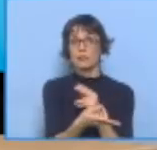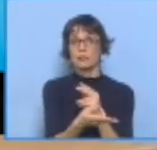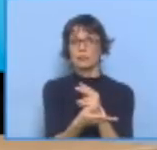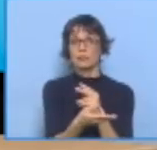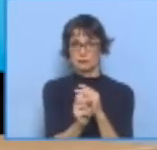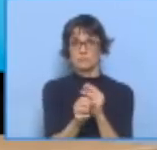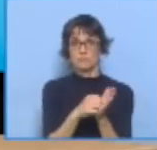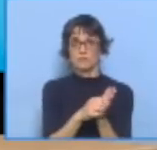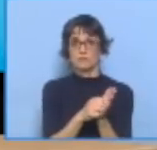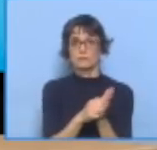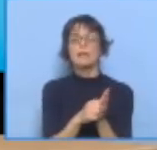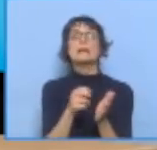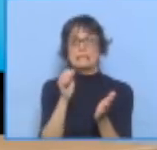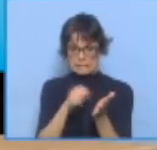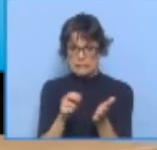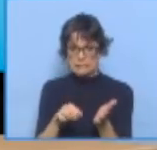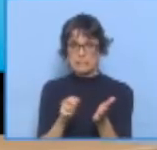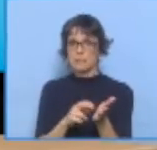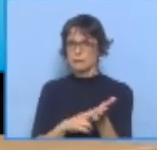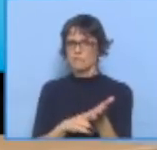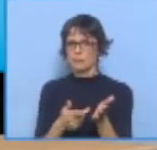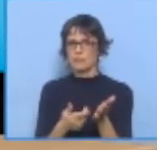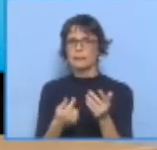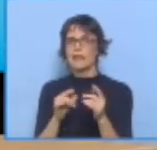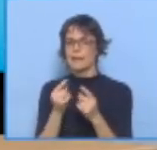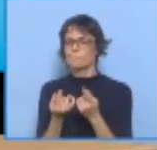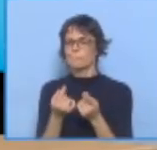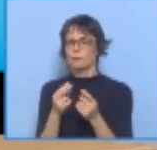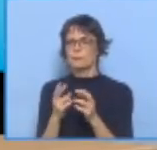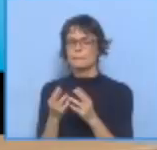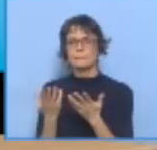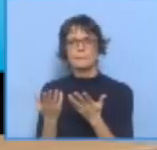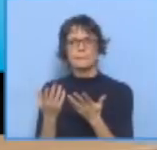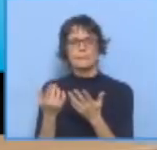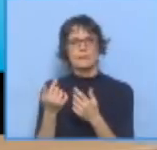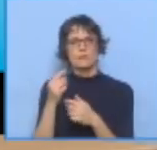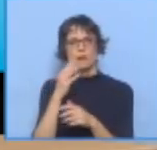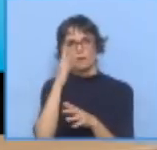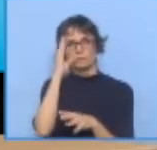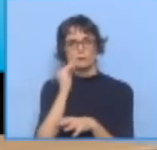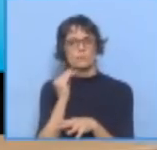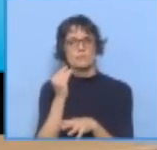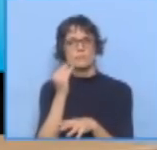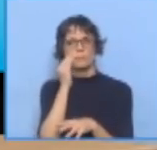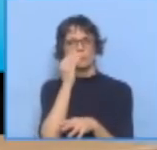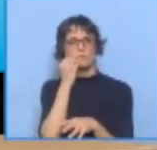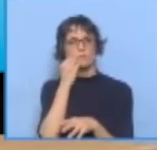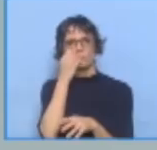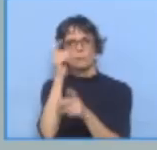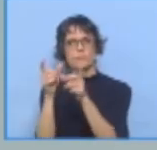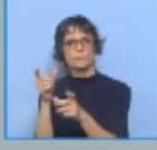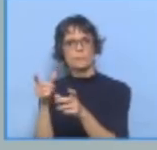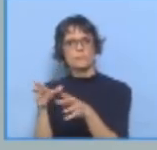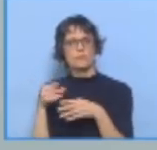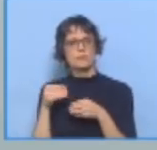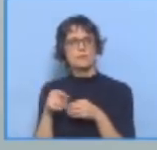e vão haver reações negativas. Disso estamos à espera. Eu até as acho salutares.